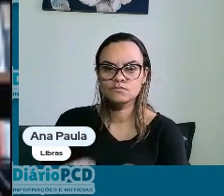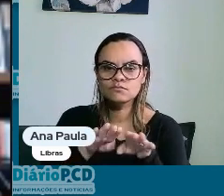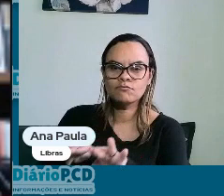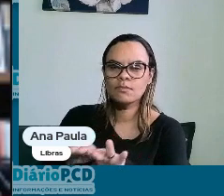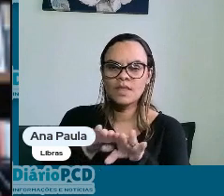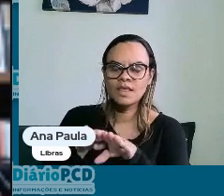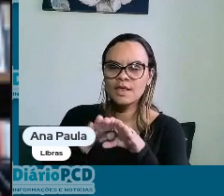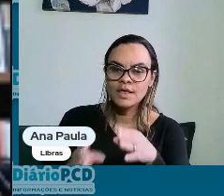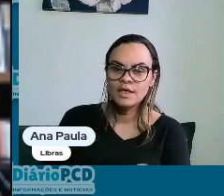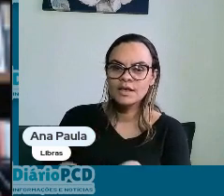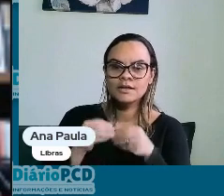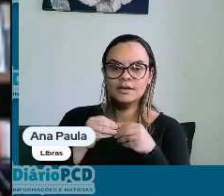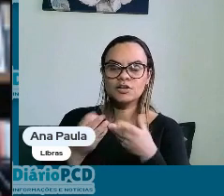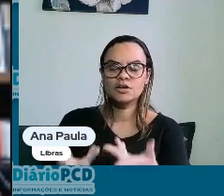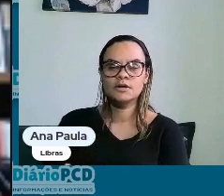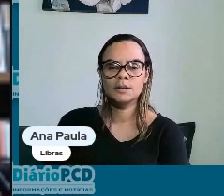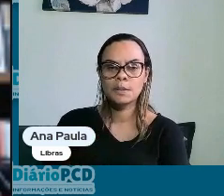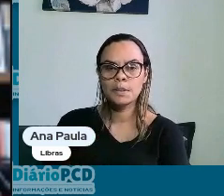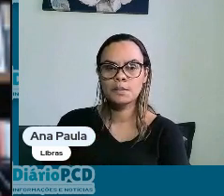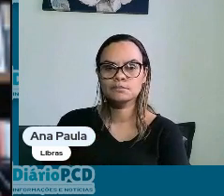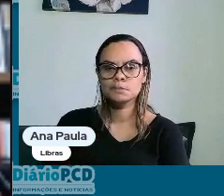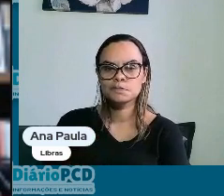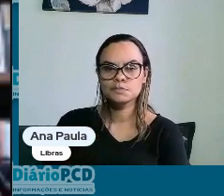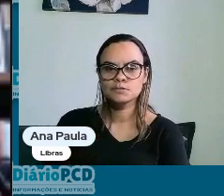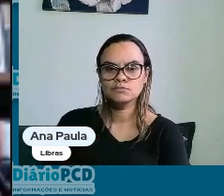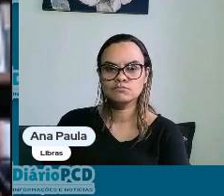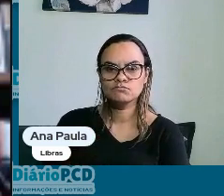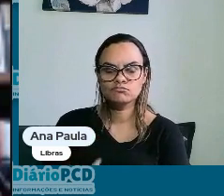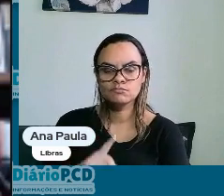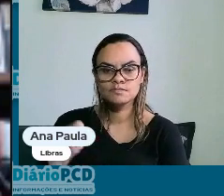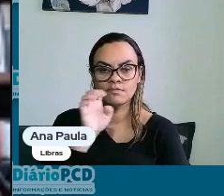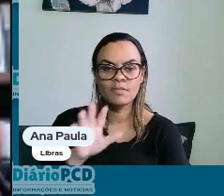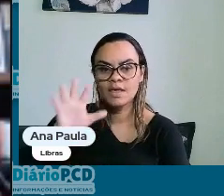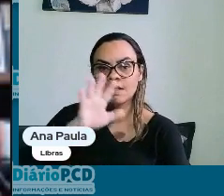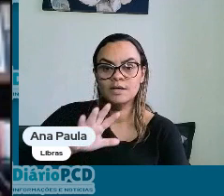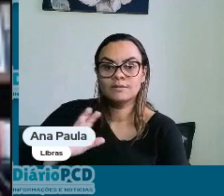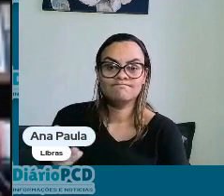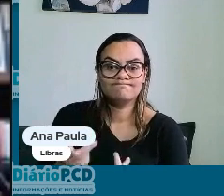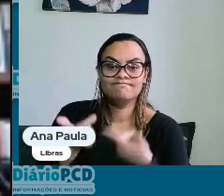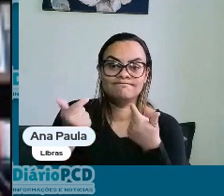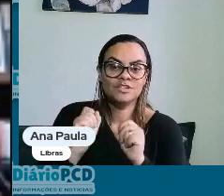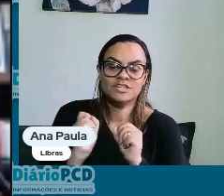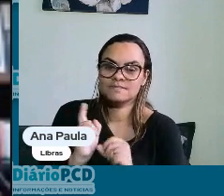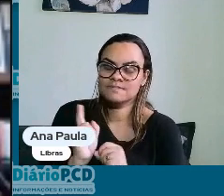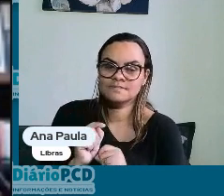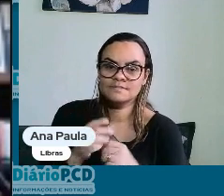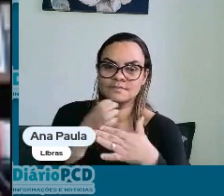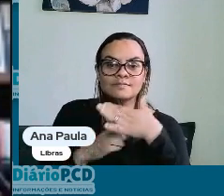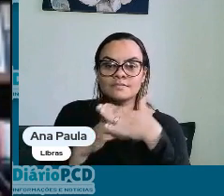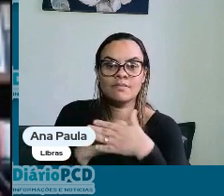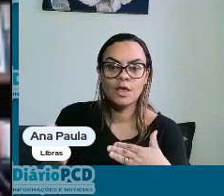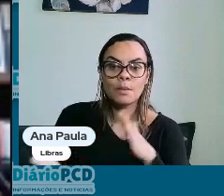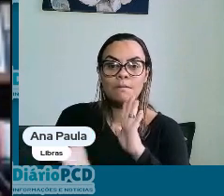que está recebendo e naquilo que sair para os outros estados não vai prevalecer. Então, uma empresa, se